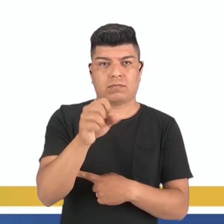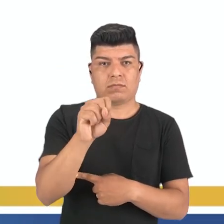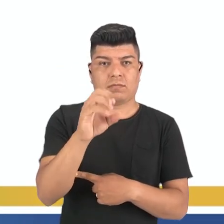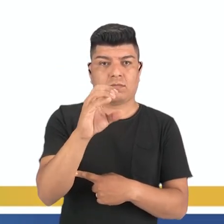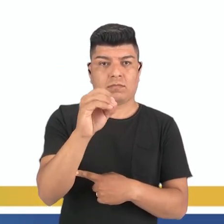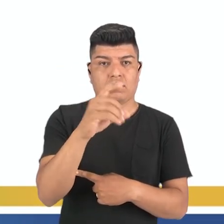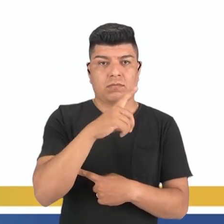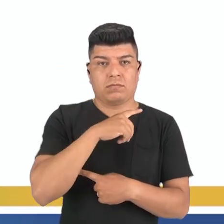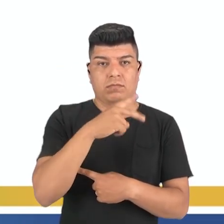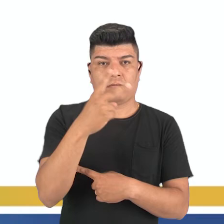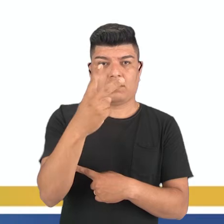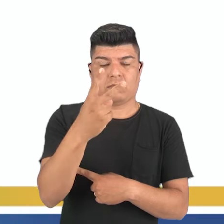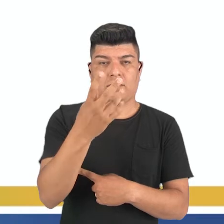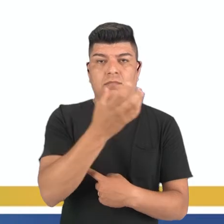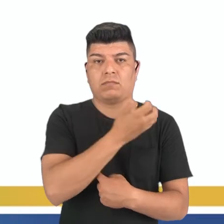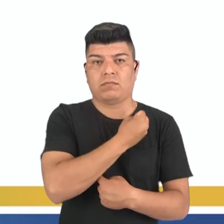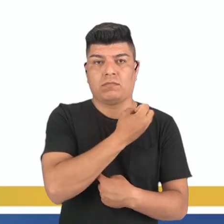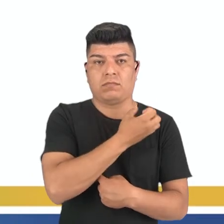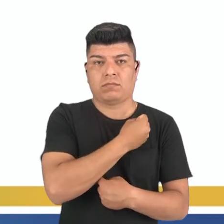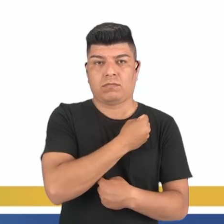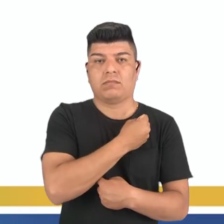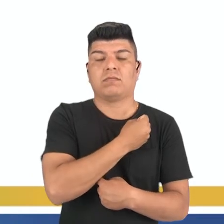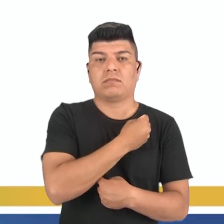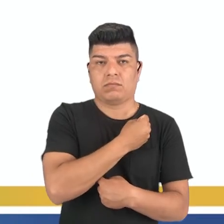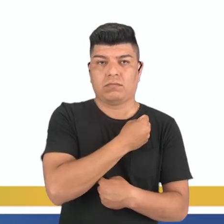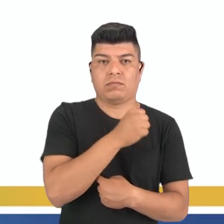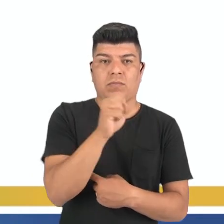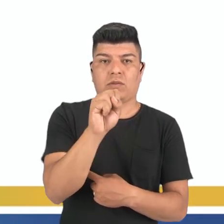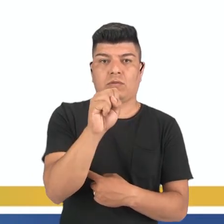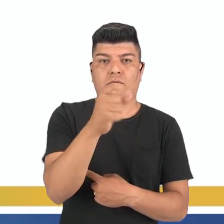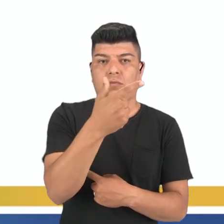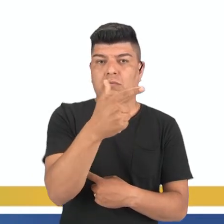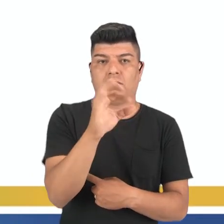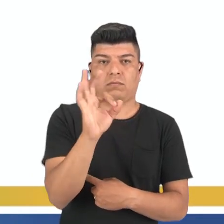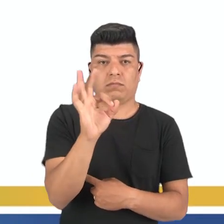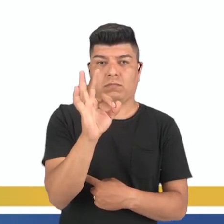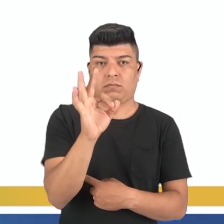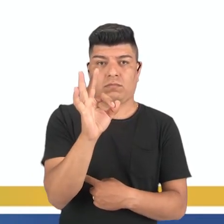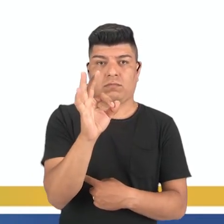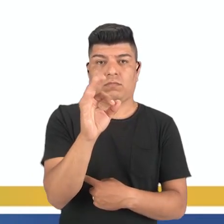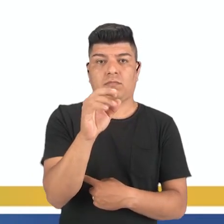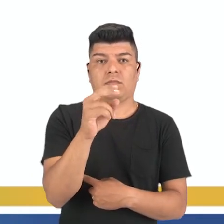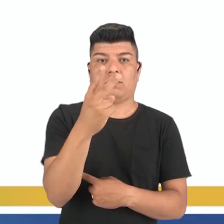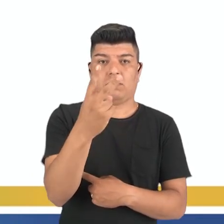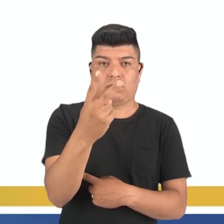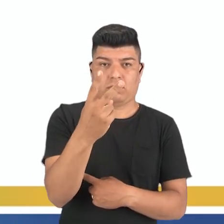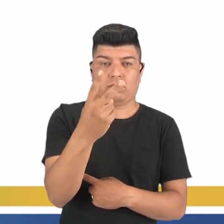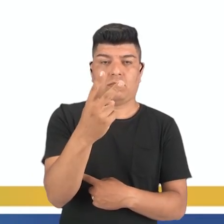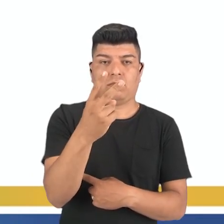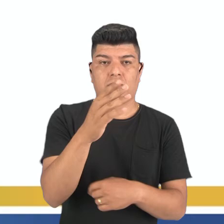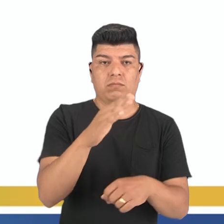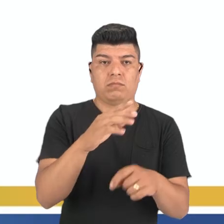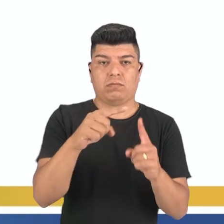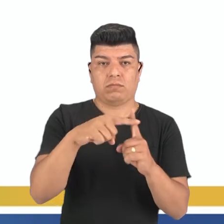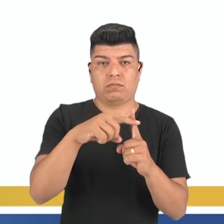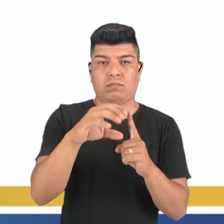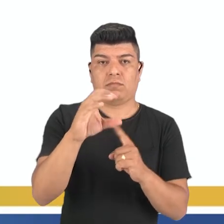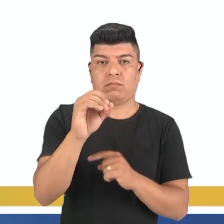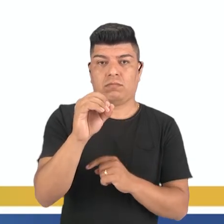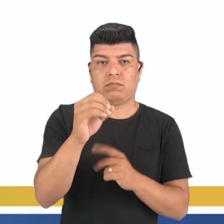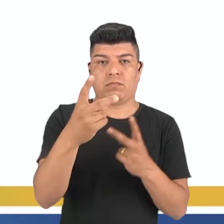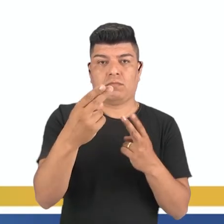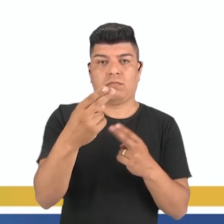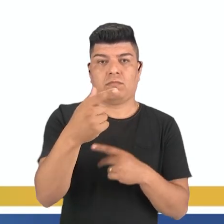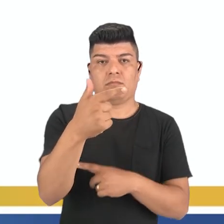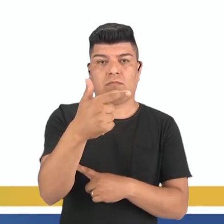105,80 tem duas casas decimais. E o 8 não tem nenhuma. Então, duas casas mais nenhuma casa vai dar